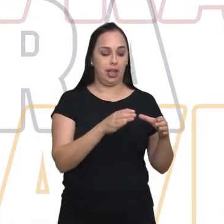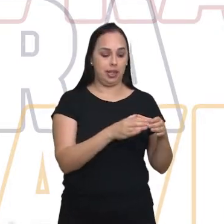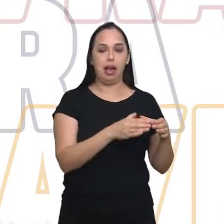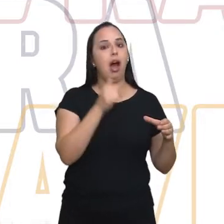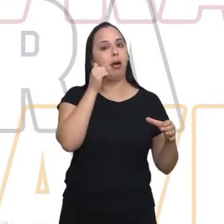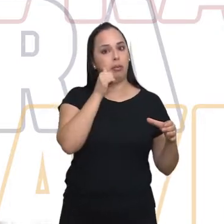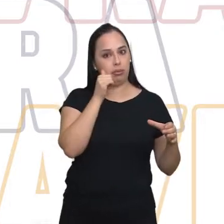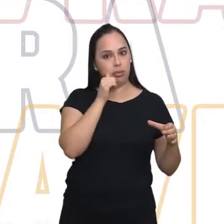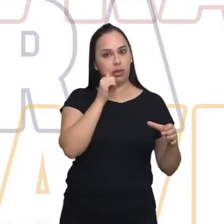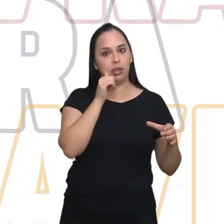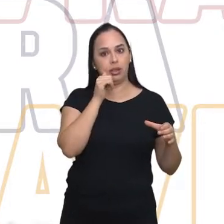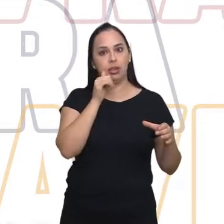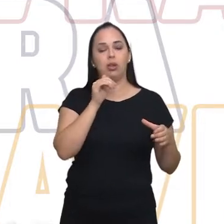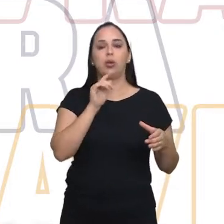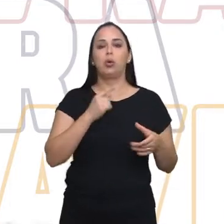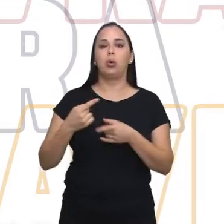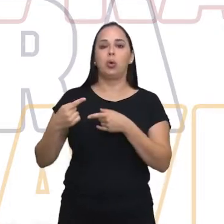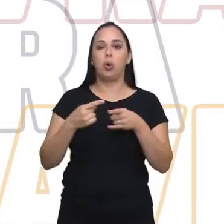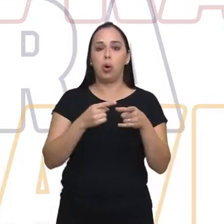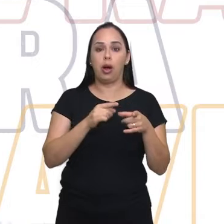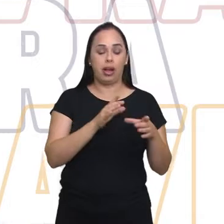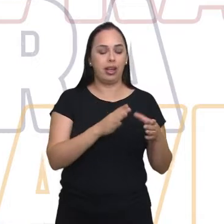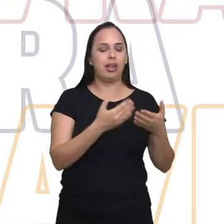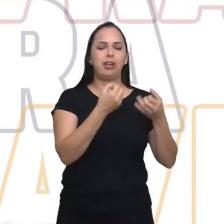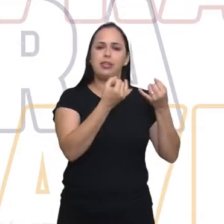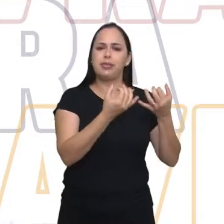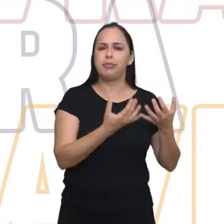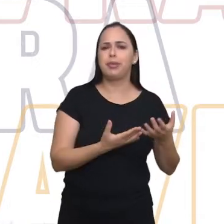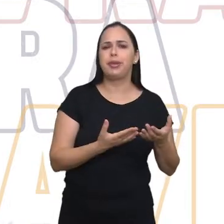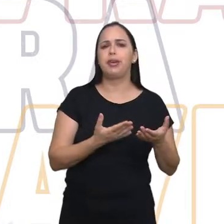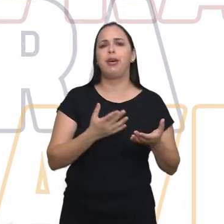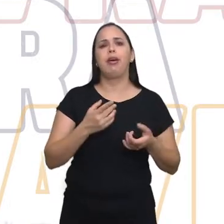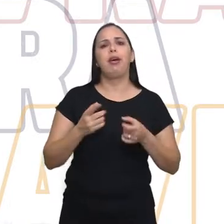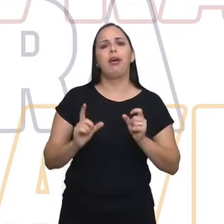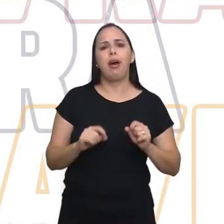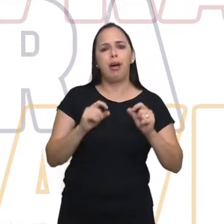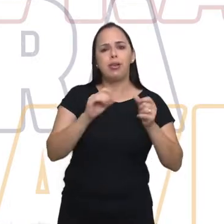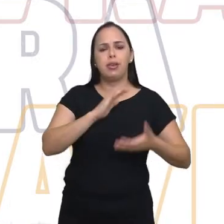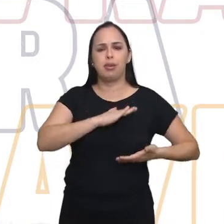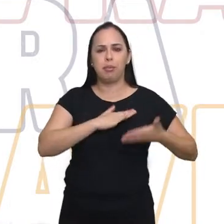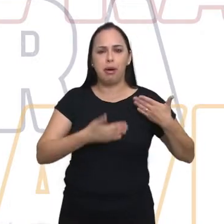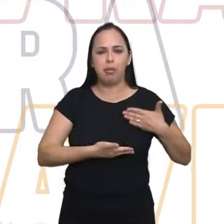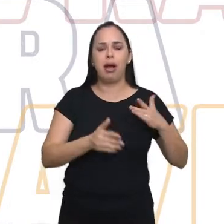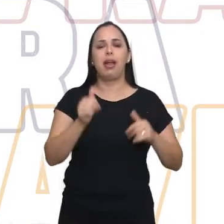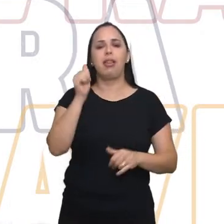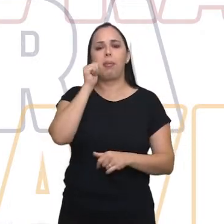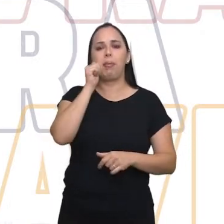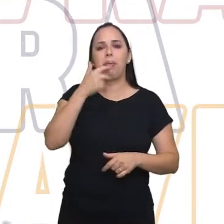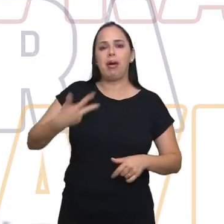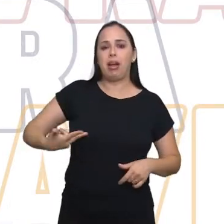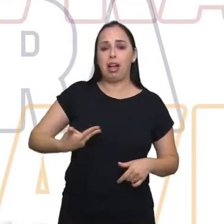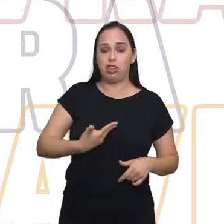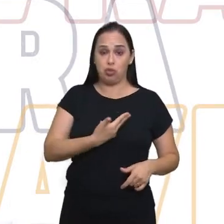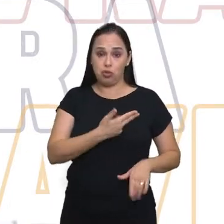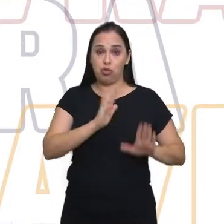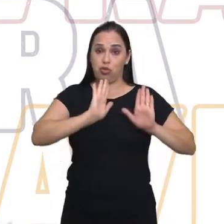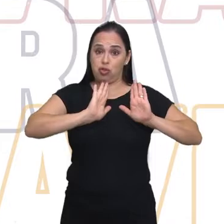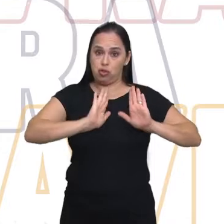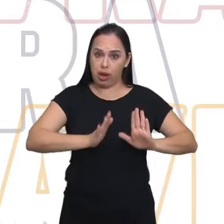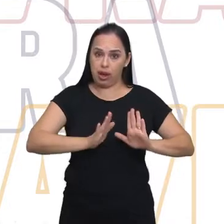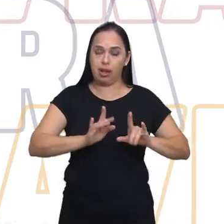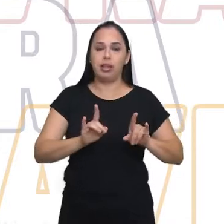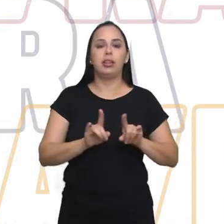femininos, porque são grupos de câncer de mama, mulheres que estão em cirurgia, mulheres que vão para a cirurgia. Então, elas precisam